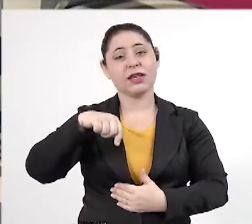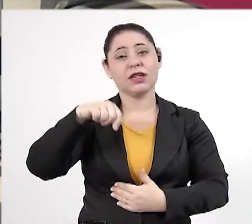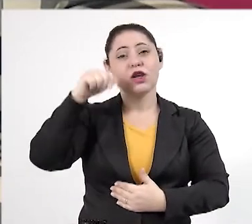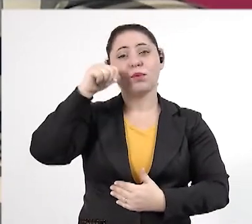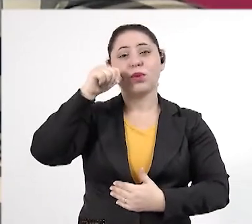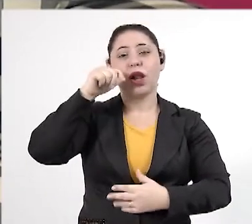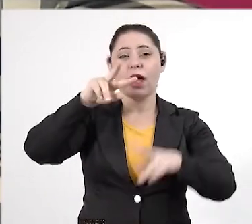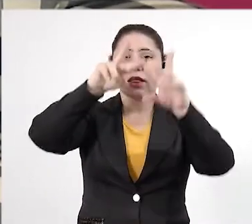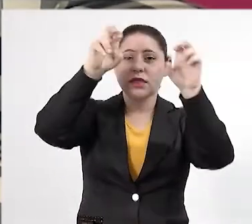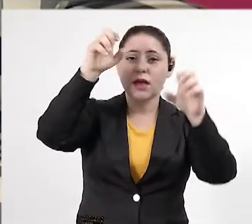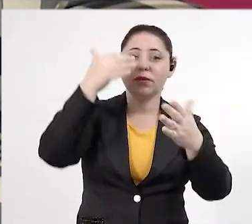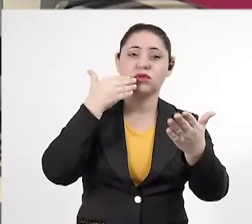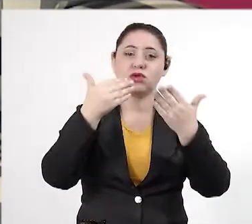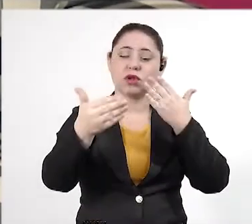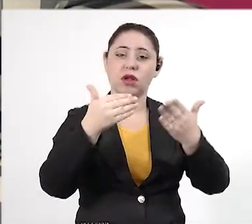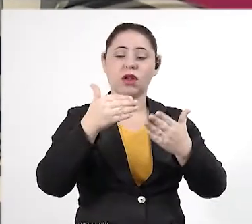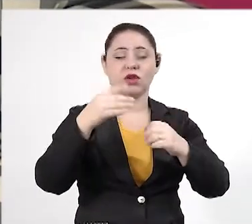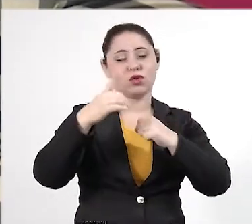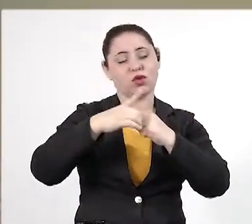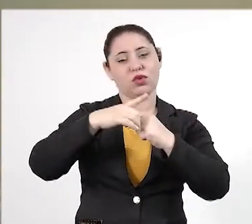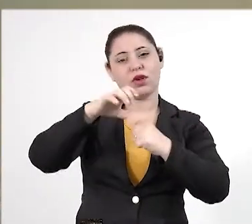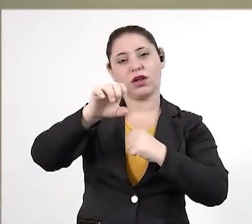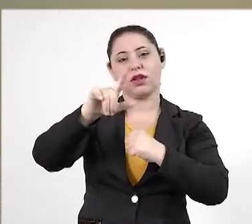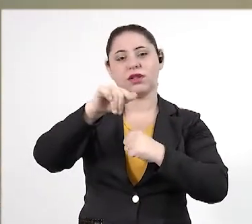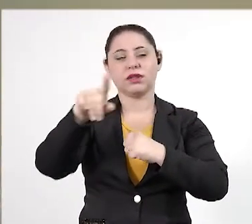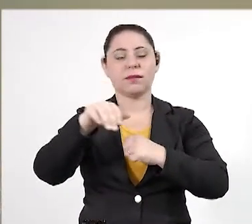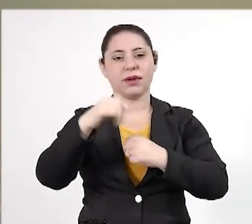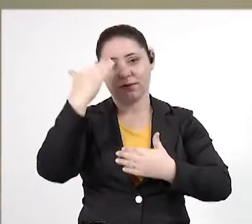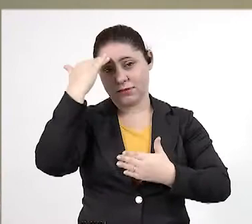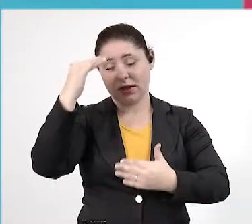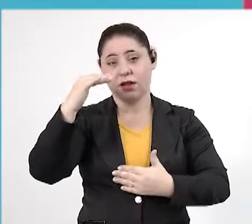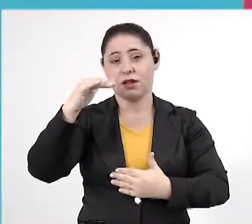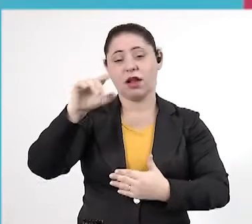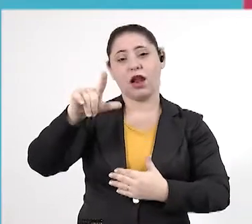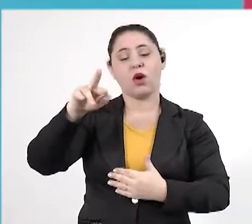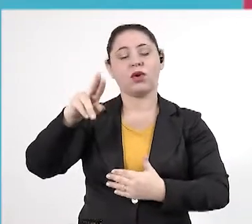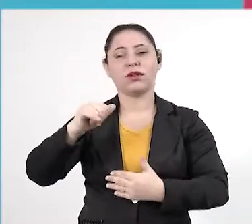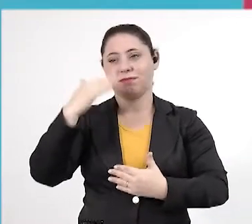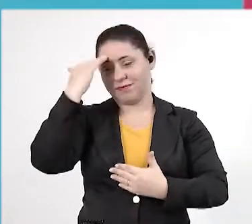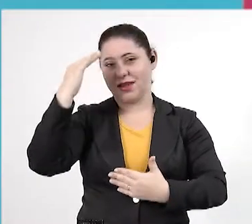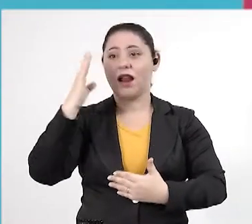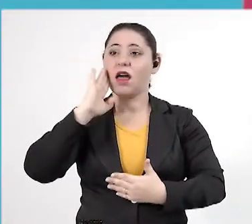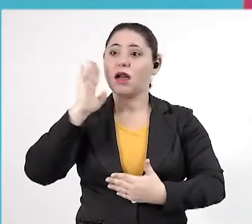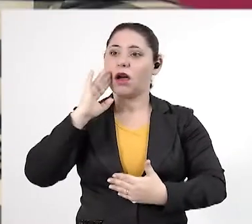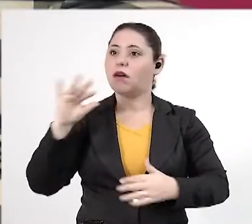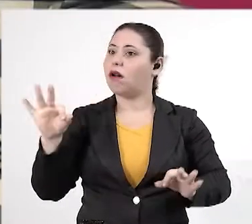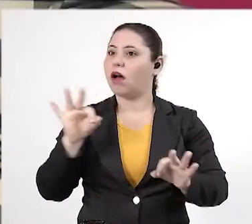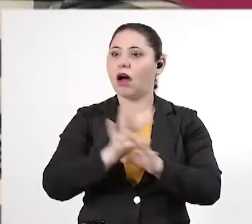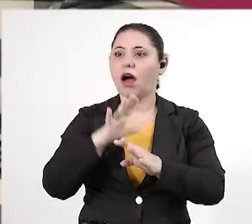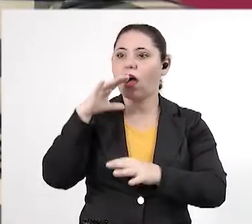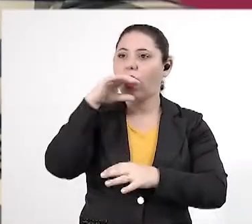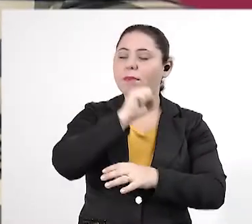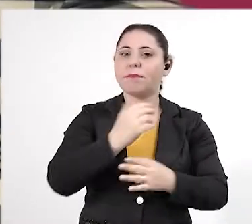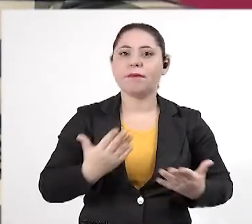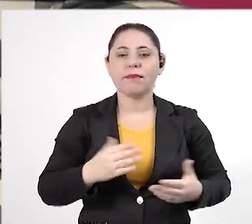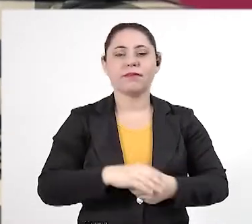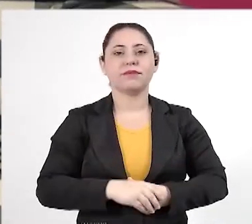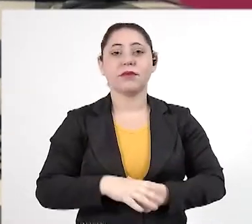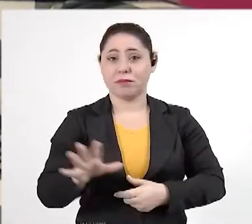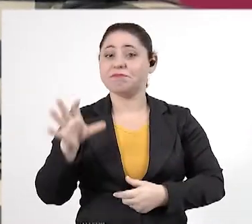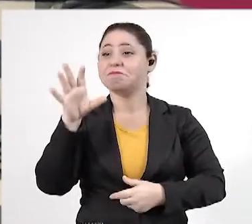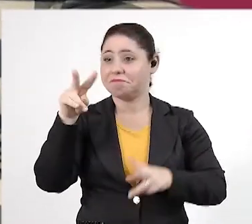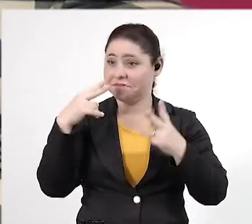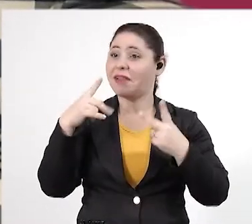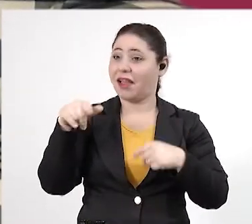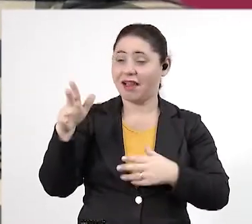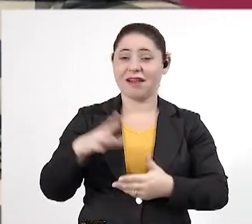nosso Mulheres em Debate. Doutora Elizabeth, obrigada. Doutora Laone, obrigada. Foi tão legal que passou muito rápido. Muito rápido. Muito rápido.